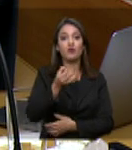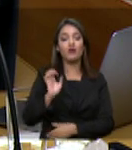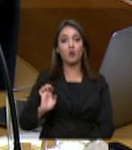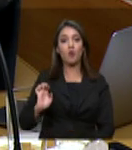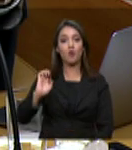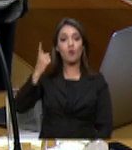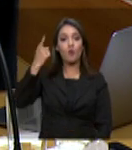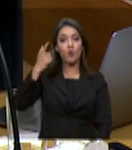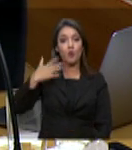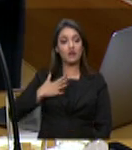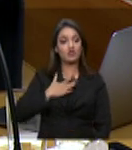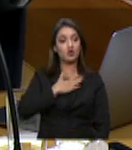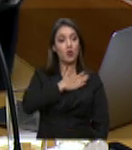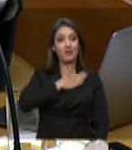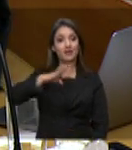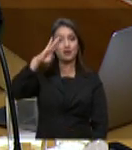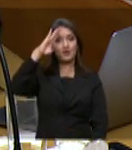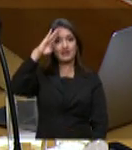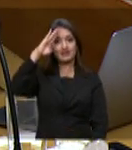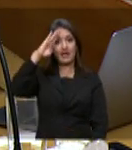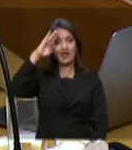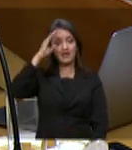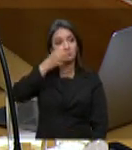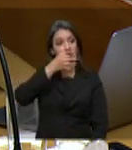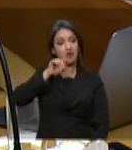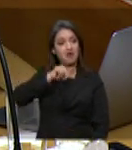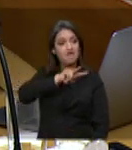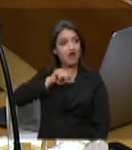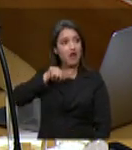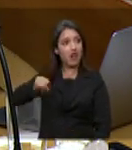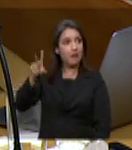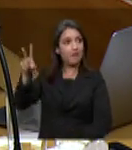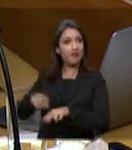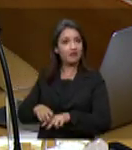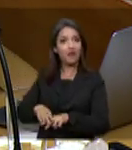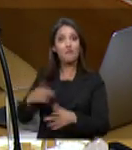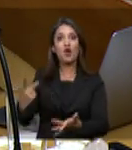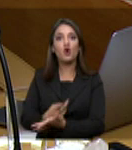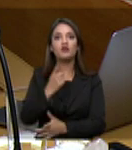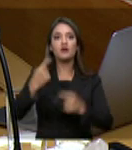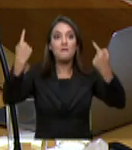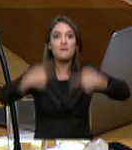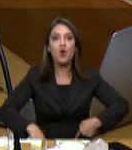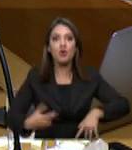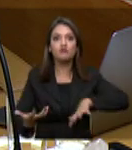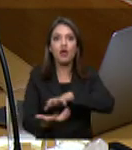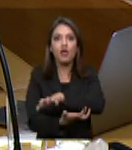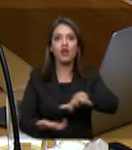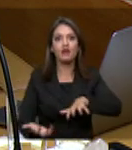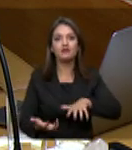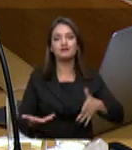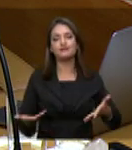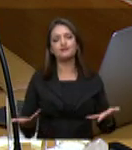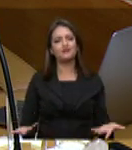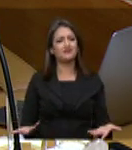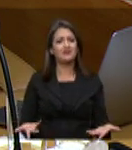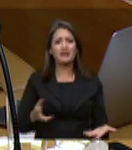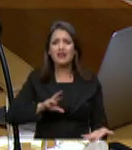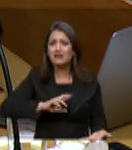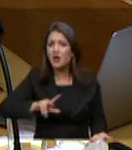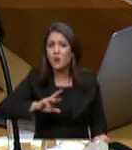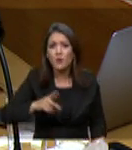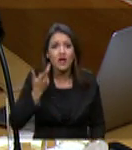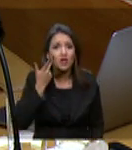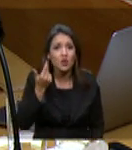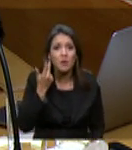ex-comandante do exército para gerar uma crise institucional e uma quebra da institucionalidade isso não é